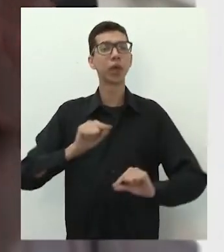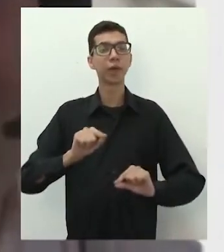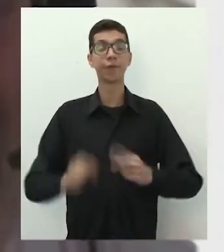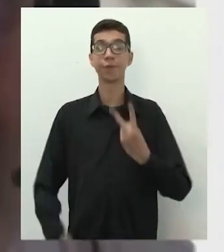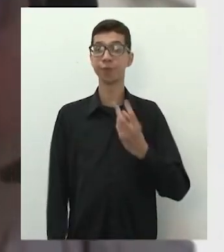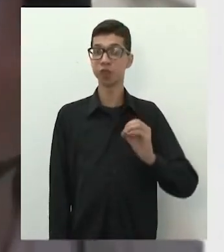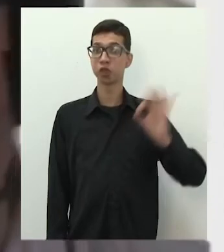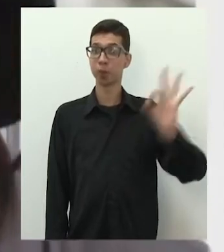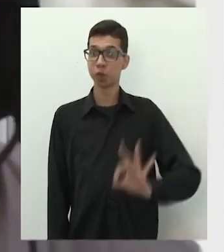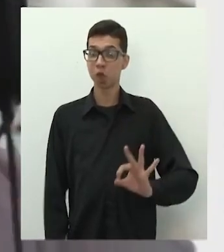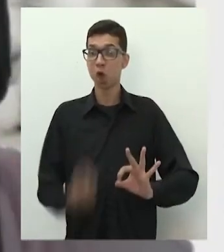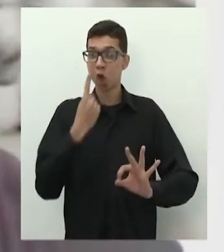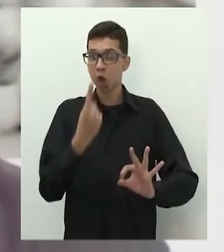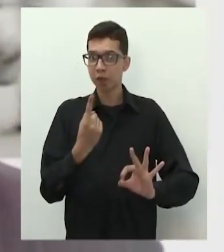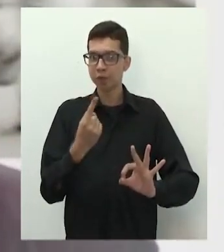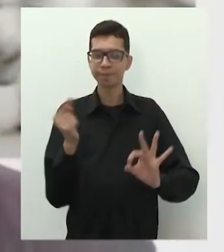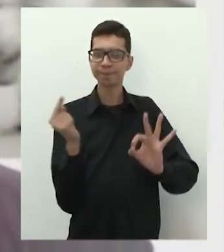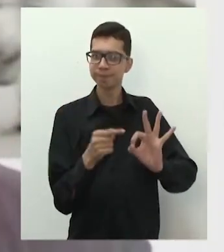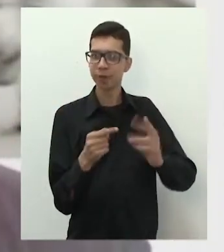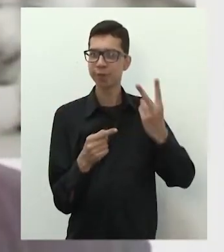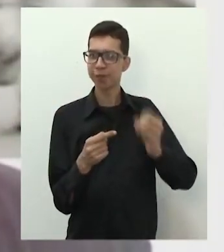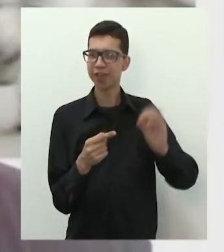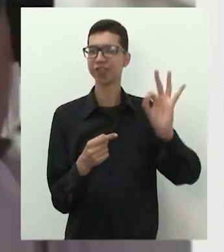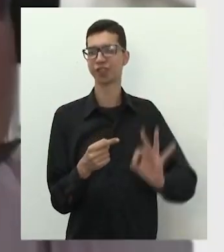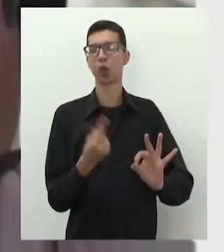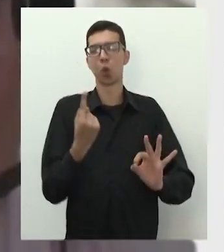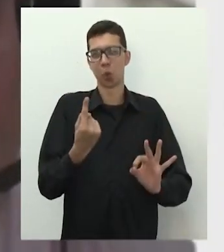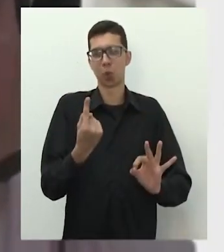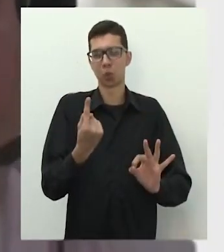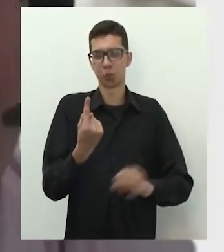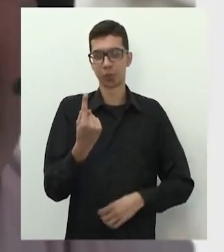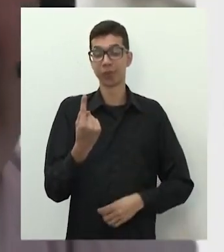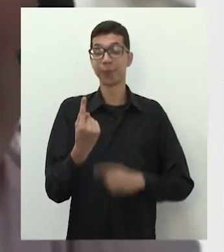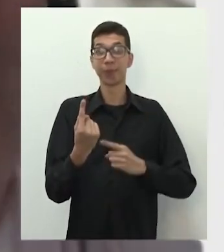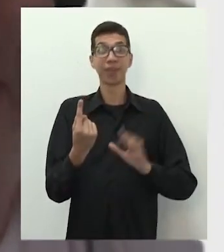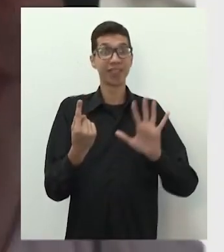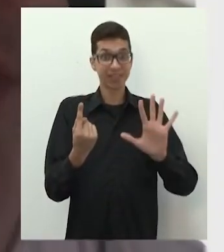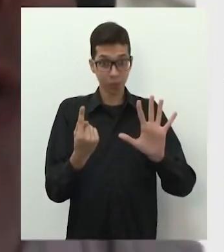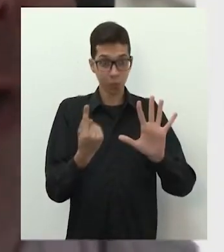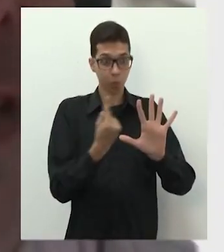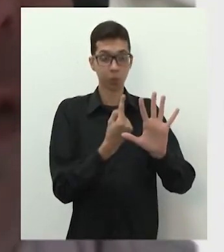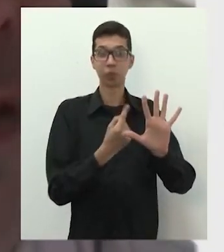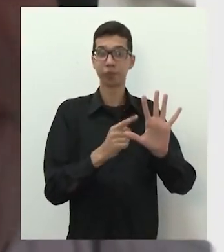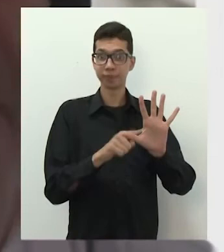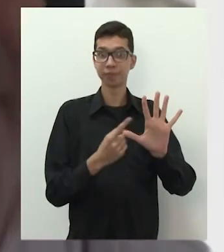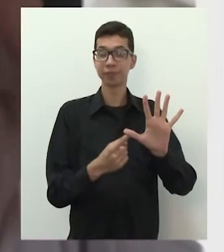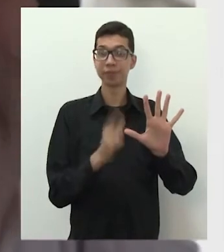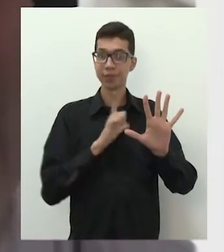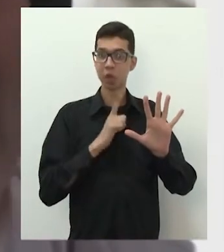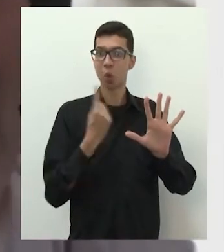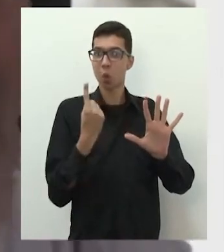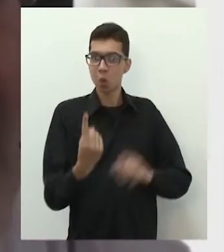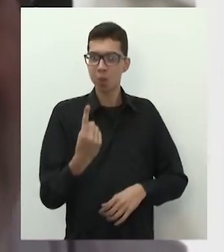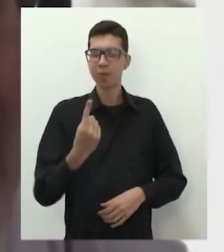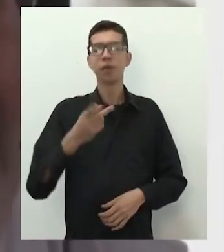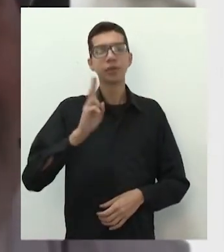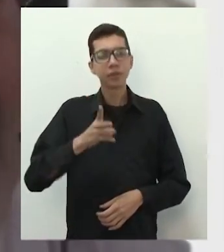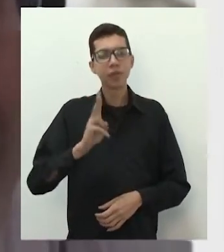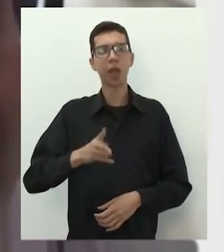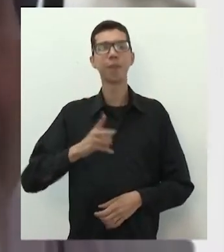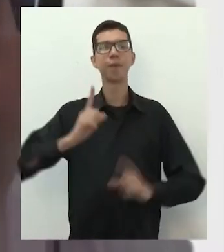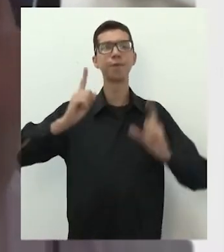conversa. Depois a gente pode fazer um dia uma outra entrada com vocês aqui, tá? O que eu tô querendo te mostrar é que é uma pauta nova. Isso não tinha